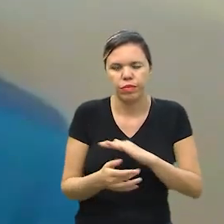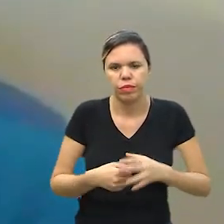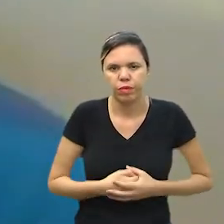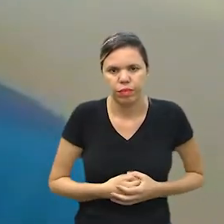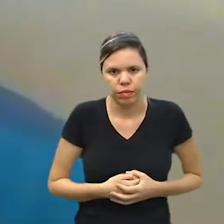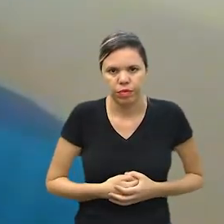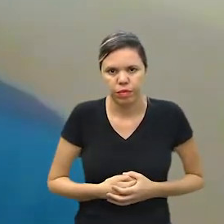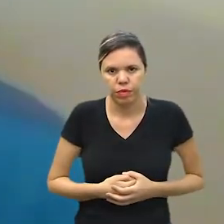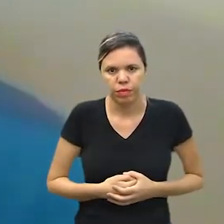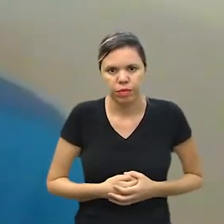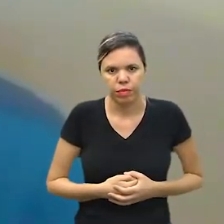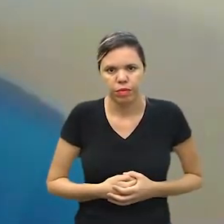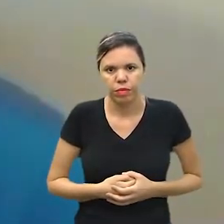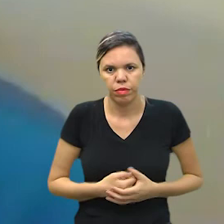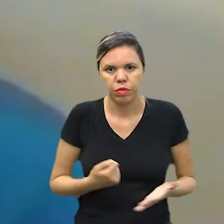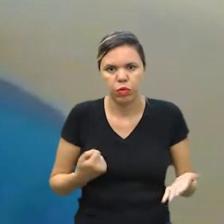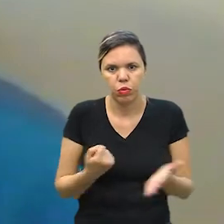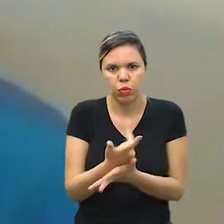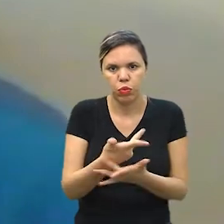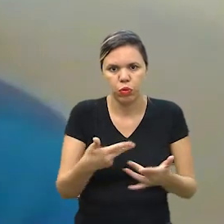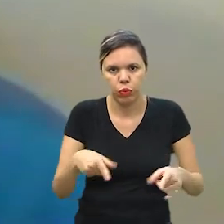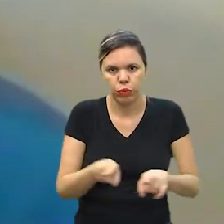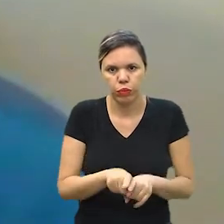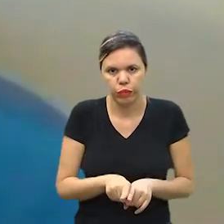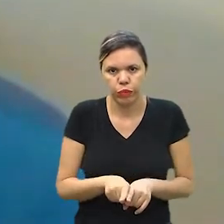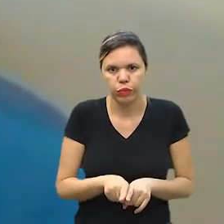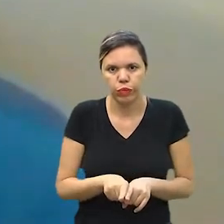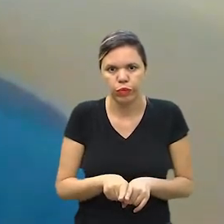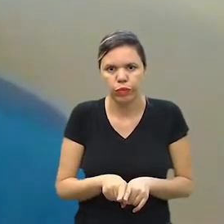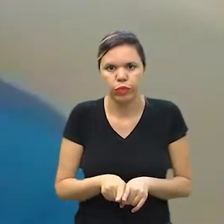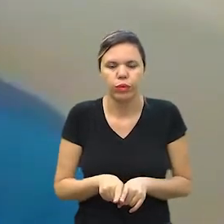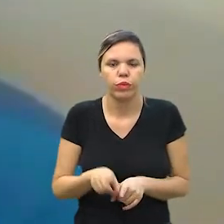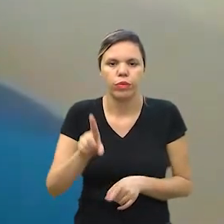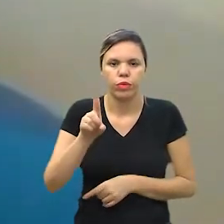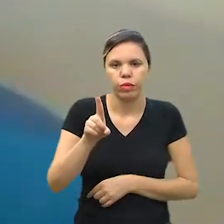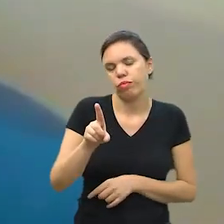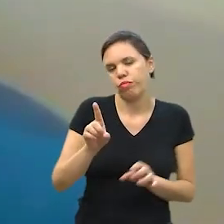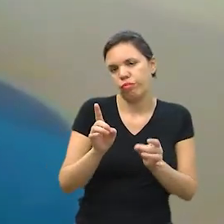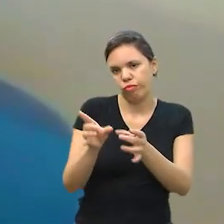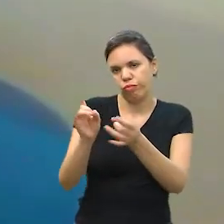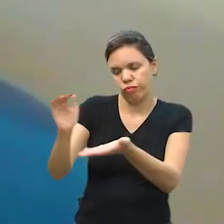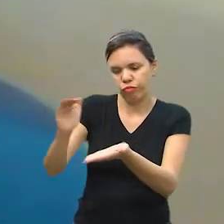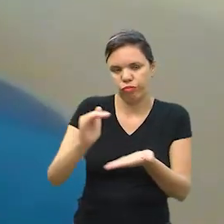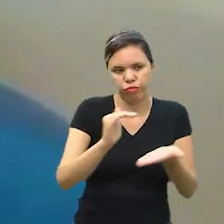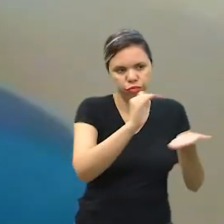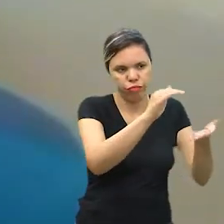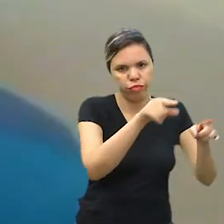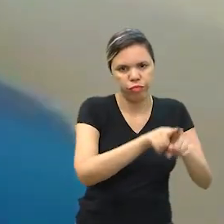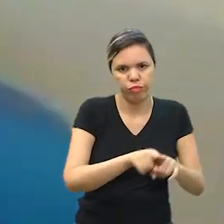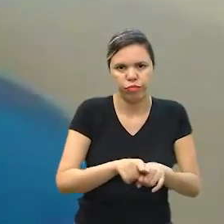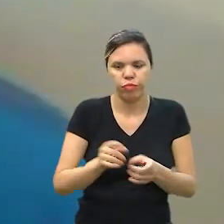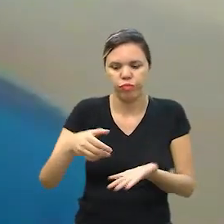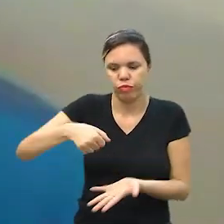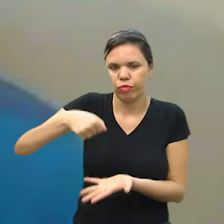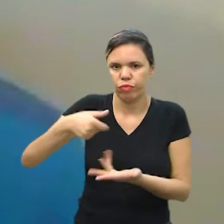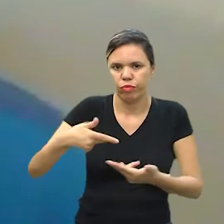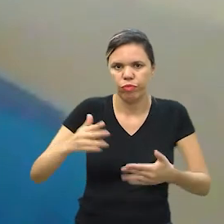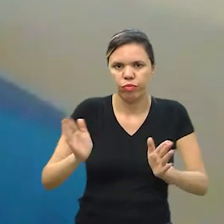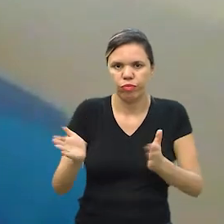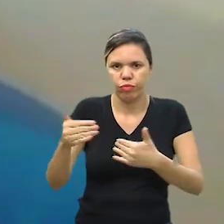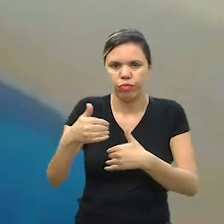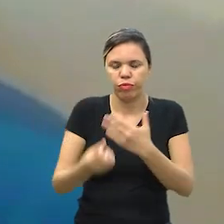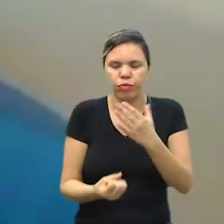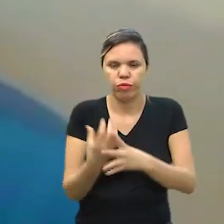redes sociais, a parte de compras, seja através de delivery, seja através de cestas. Uma coisa que